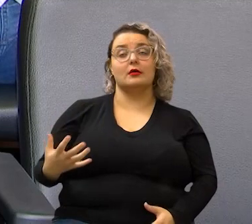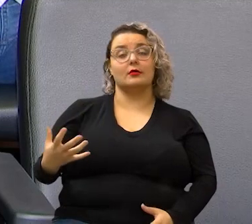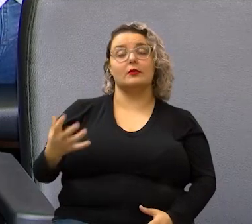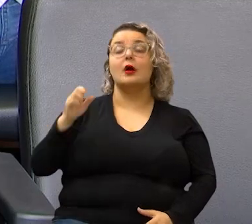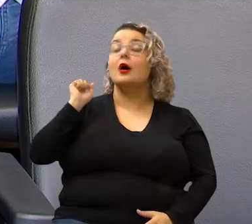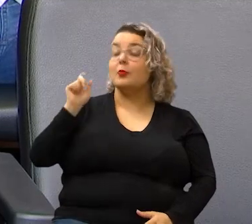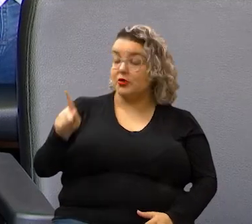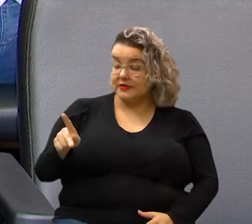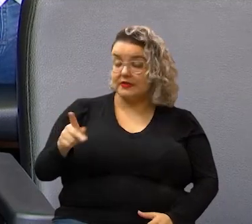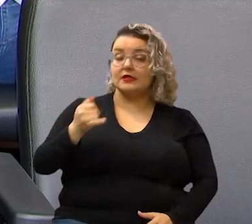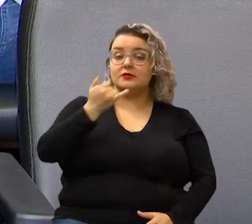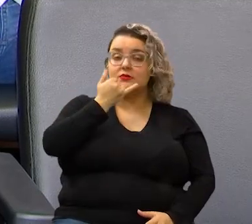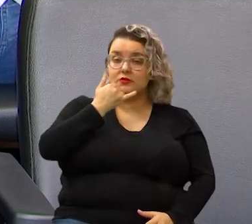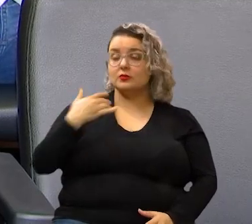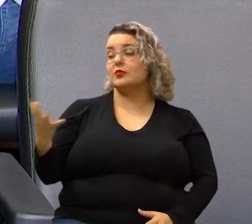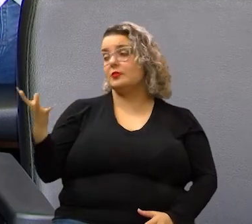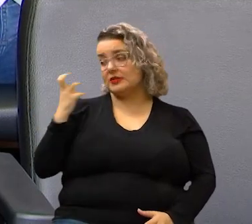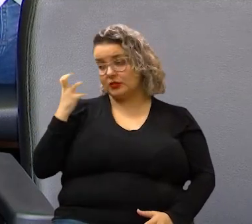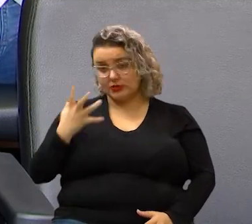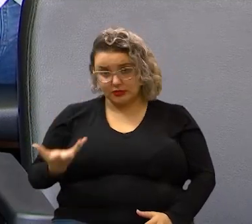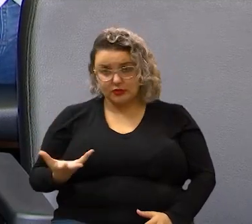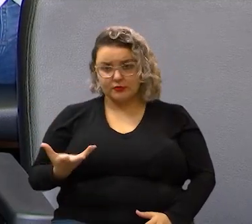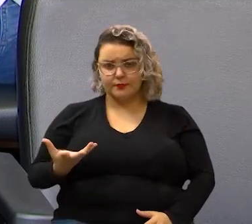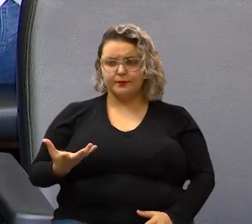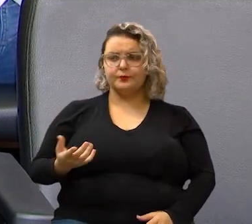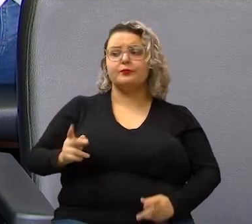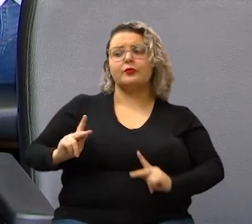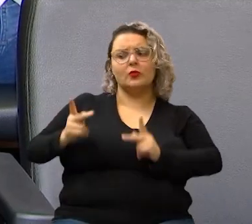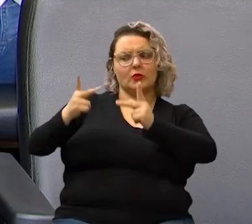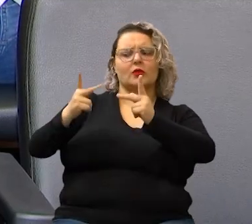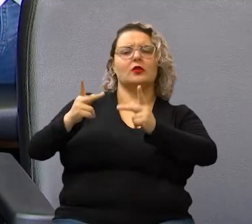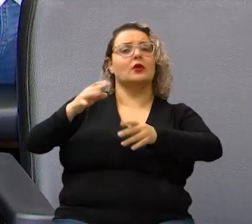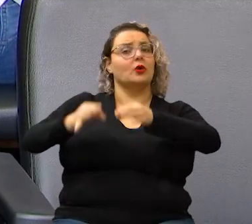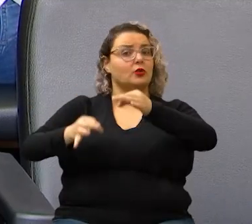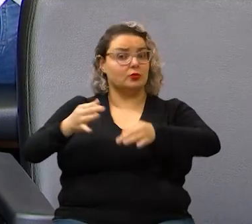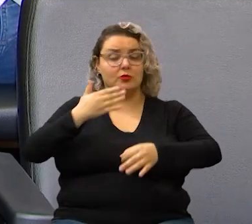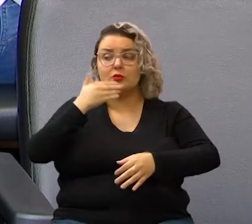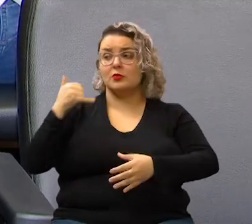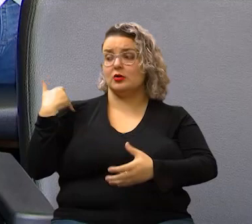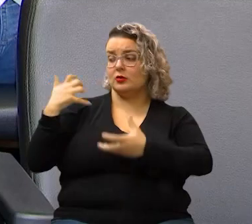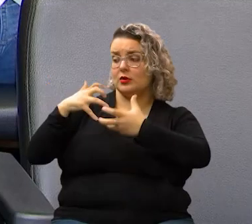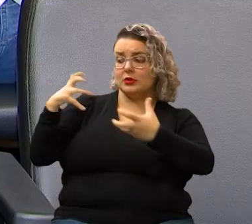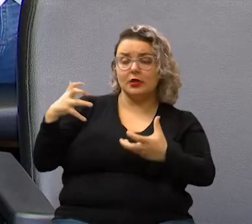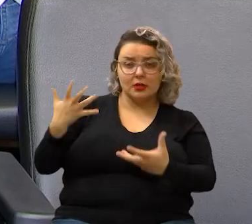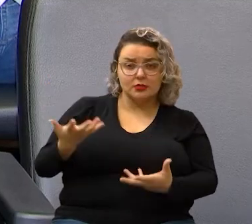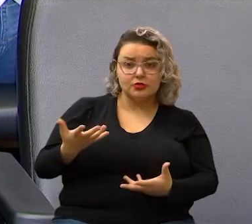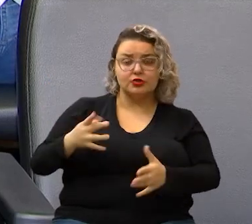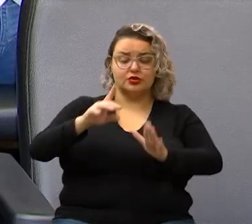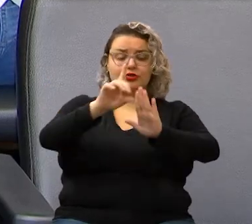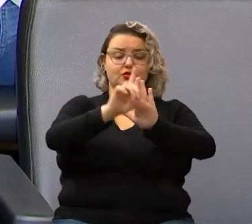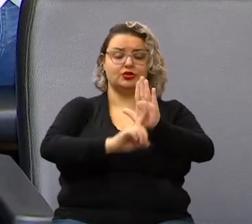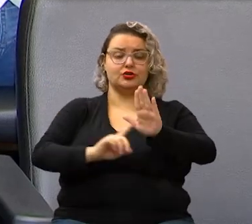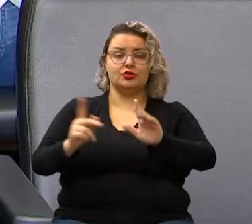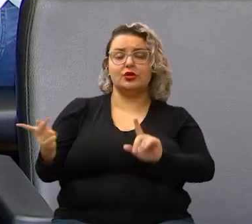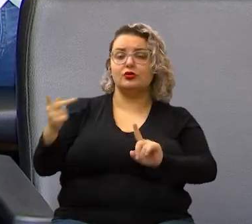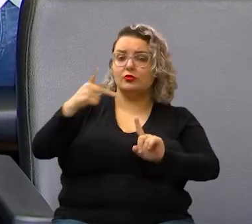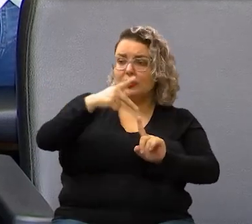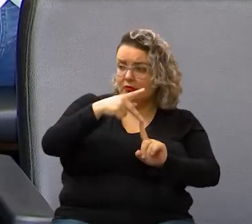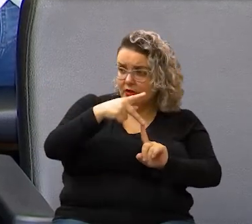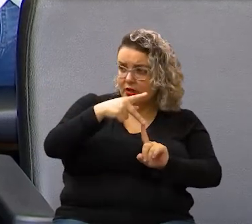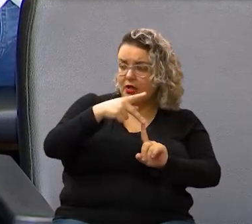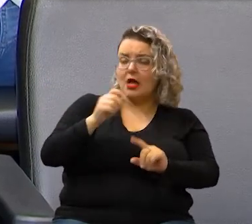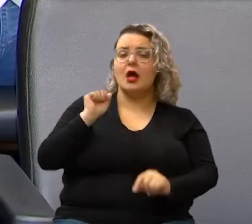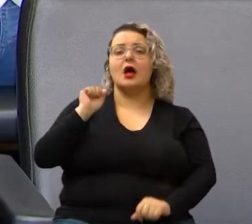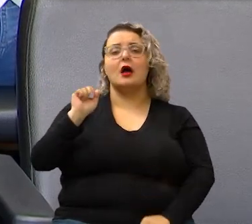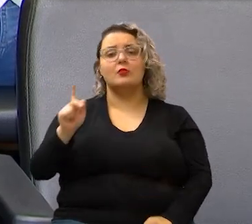Pensionistas já discutiu alguns temas: conquistas jurídicas para a melhor idade, direito